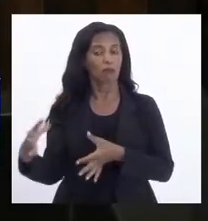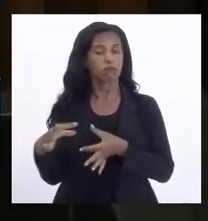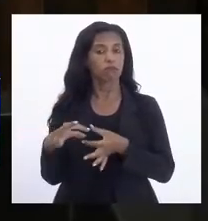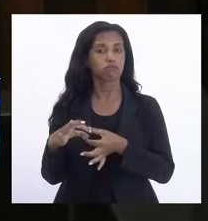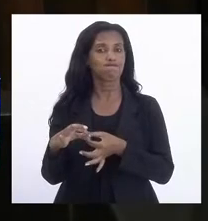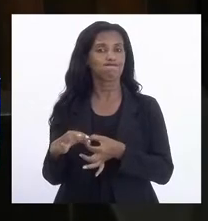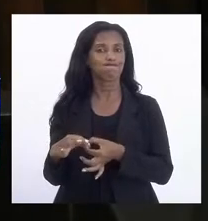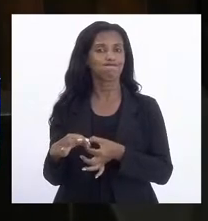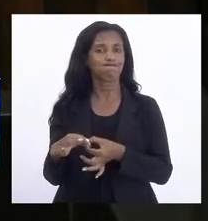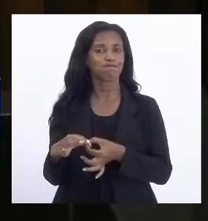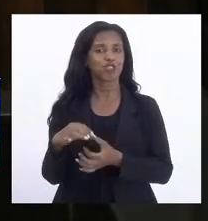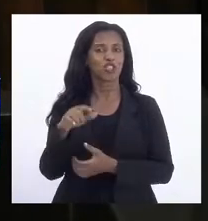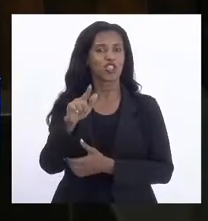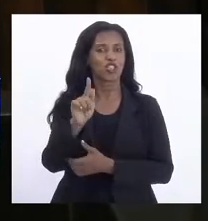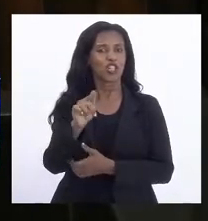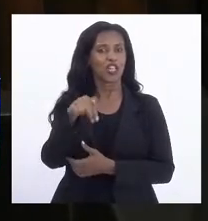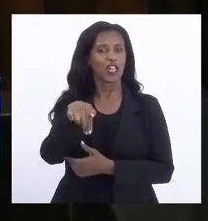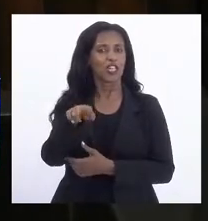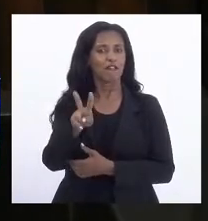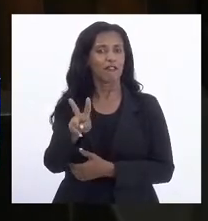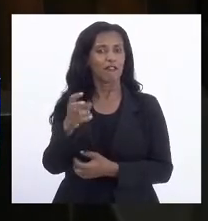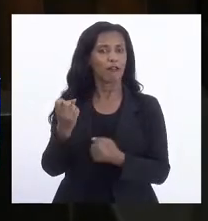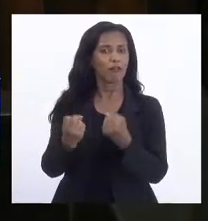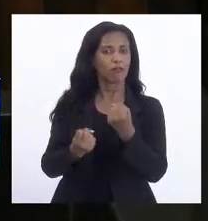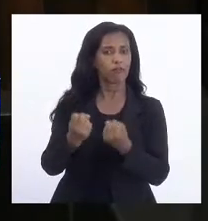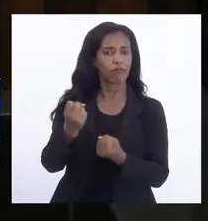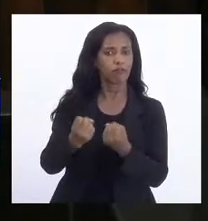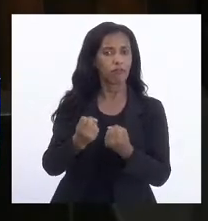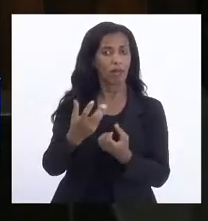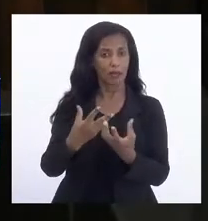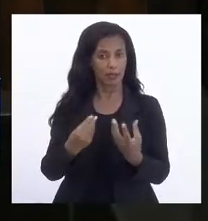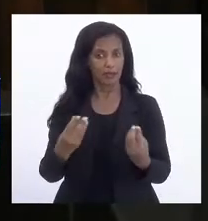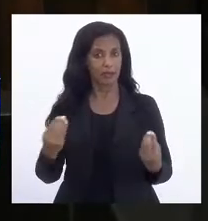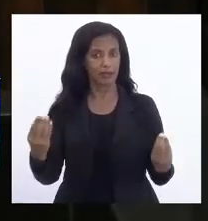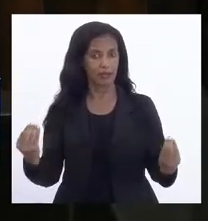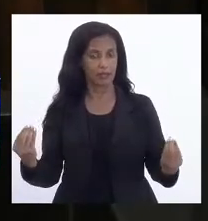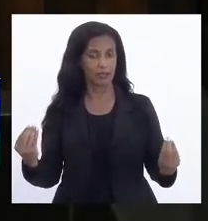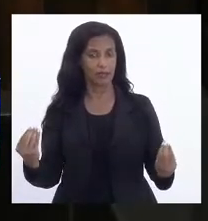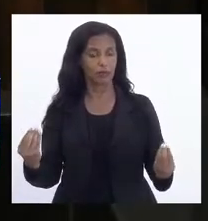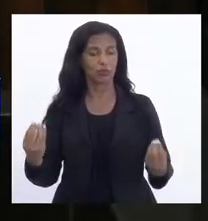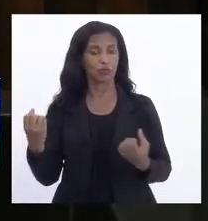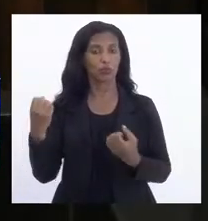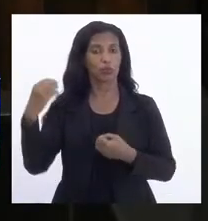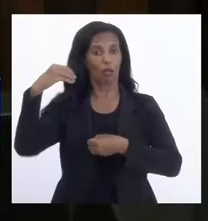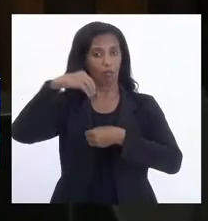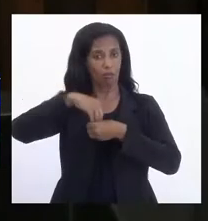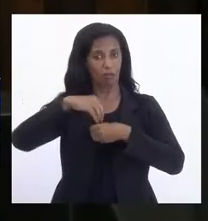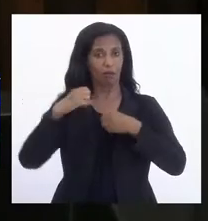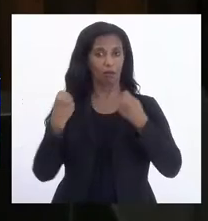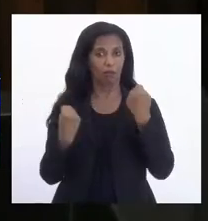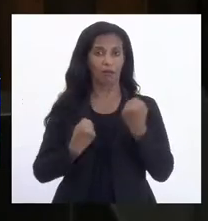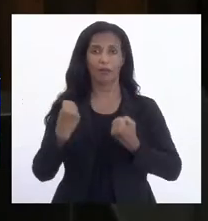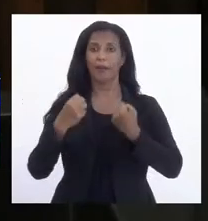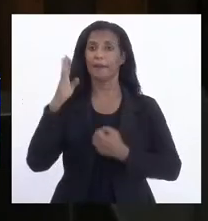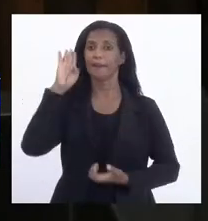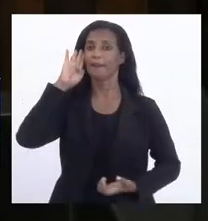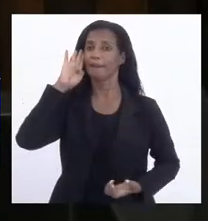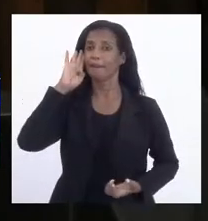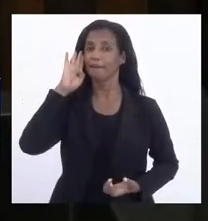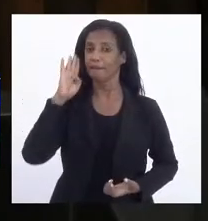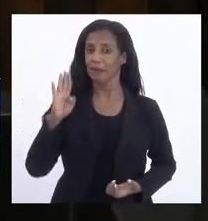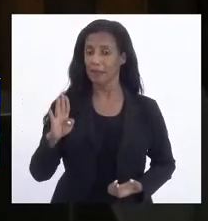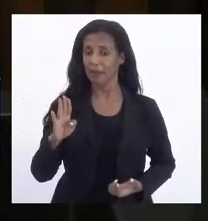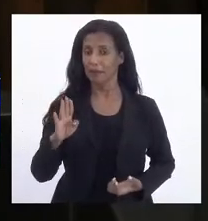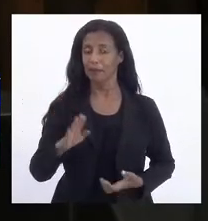o famoso GNV, que muitos usam nos seus veículos, principalmente, mas não